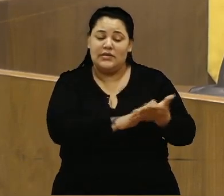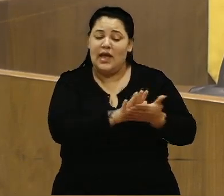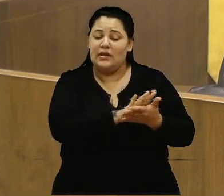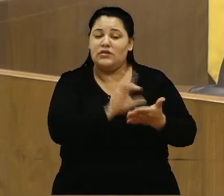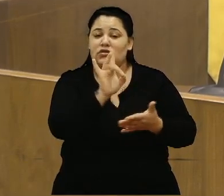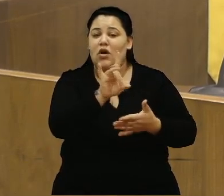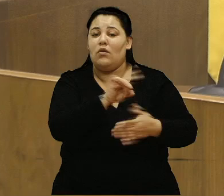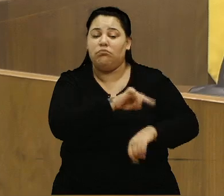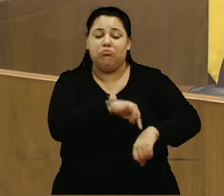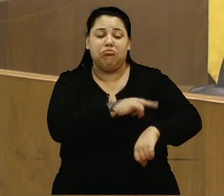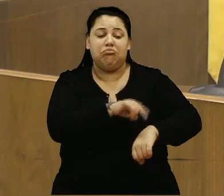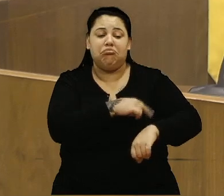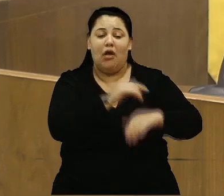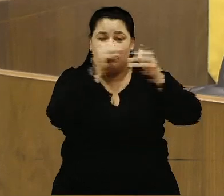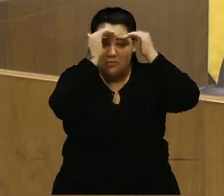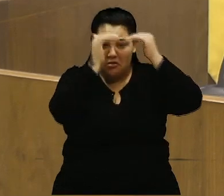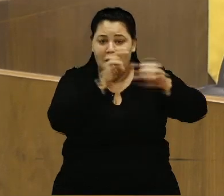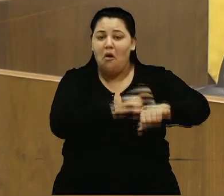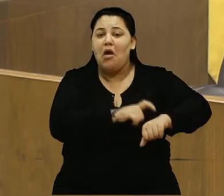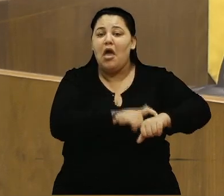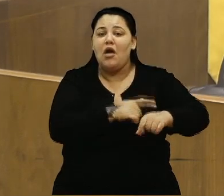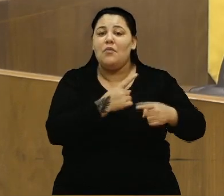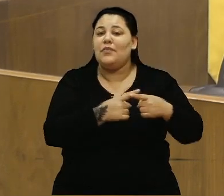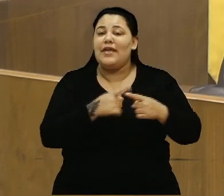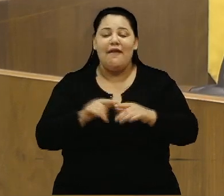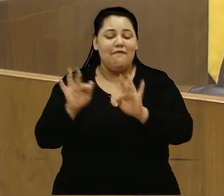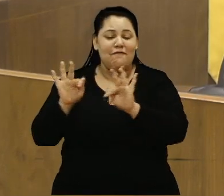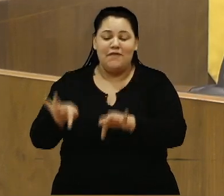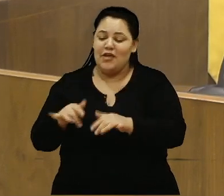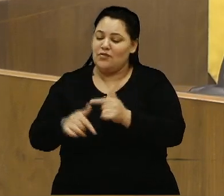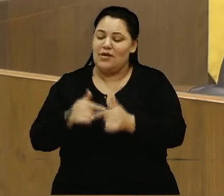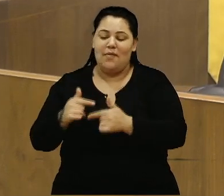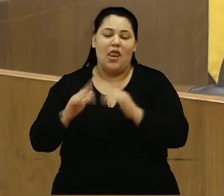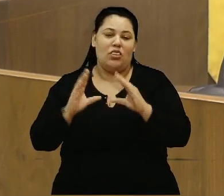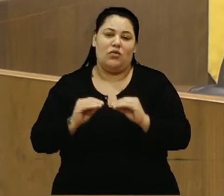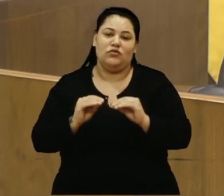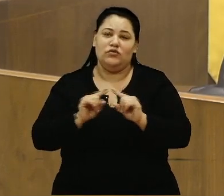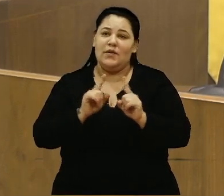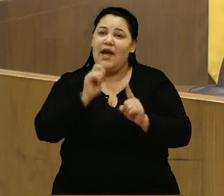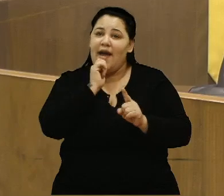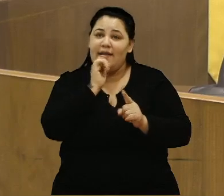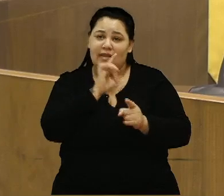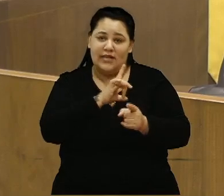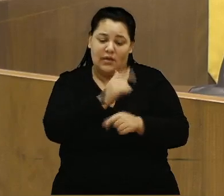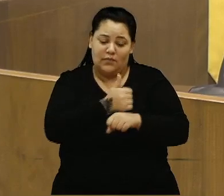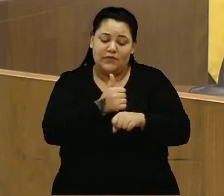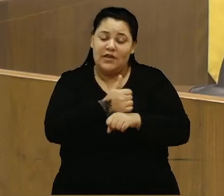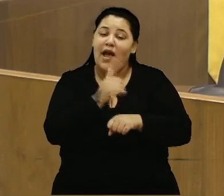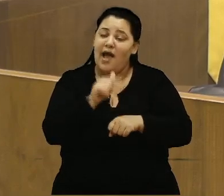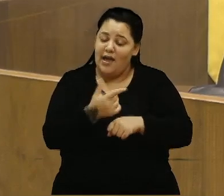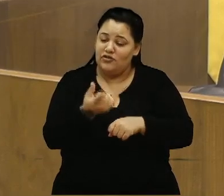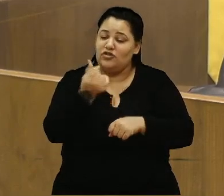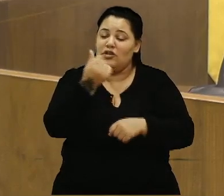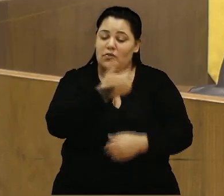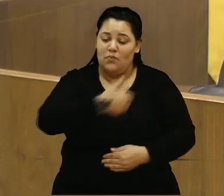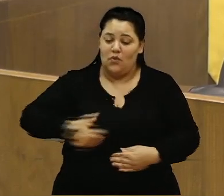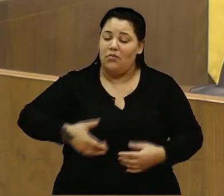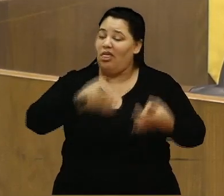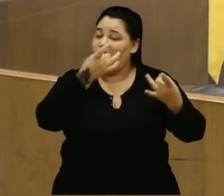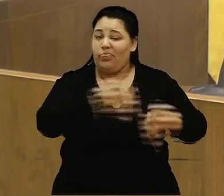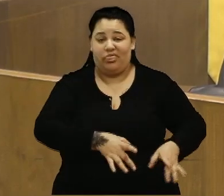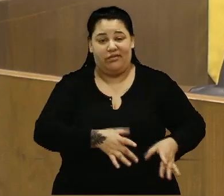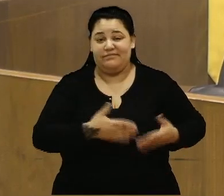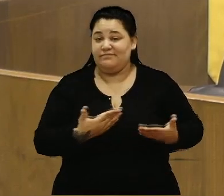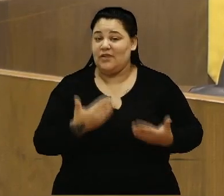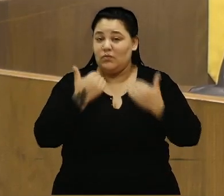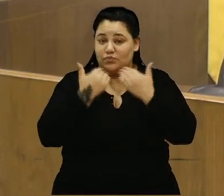cumprir horário, porque desativaram a abordagem, mas ainda temos profissionais contratados sobre isso, é dinheiro público sendo desperdiçado. Acho que é